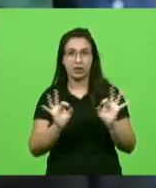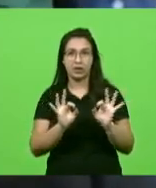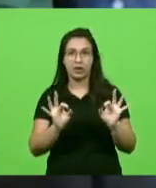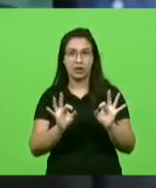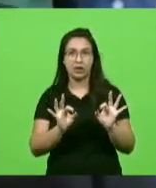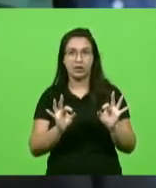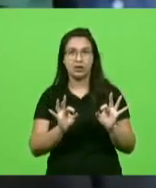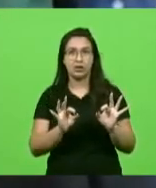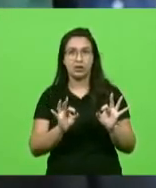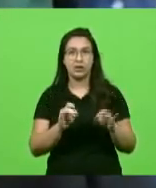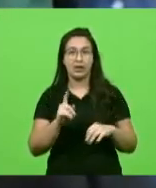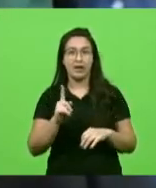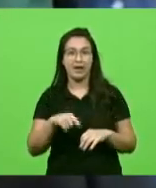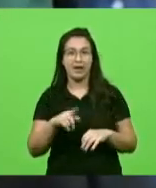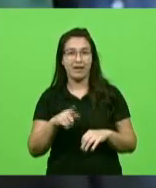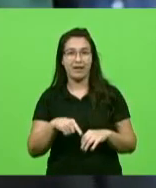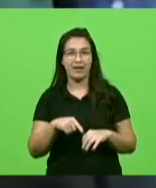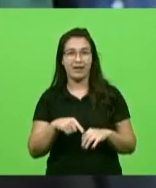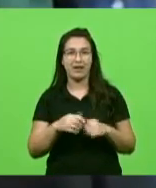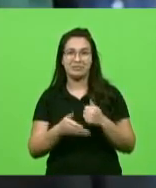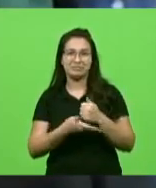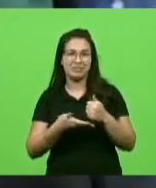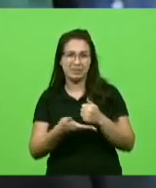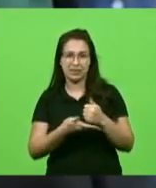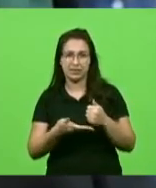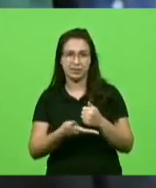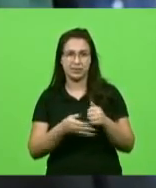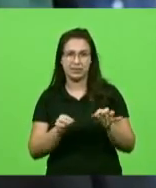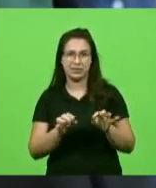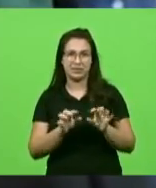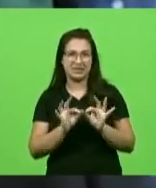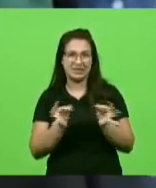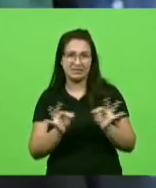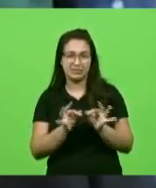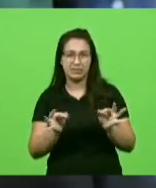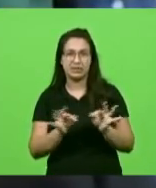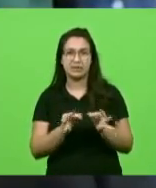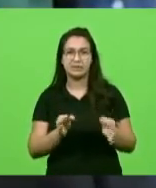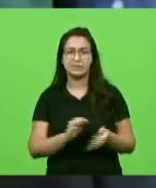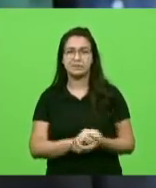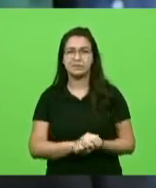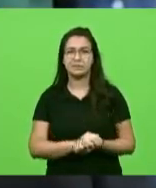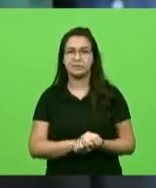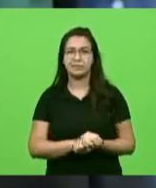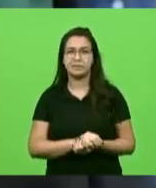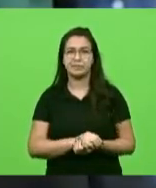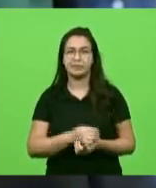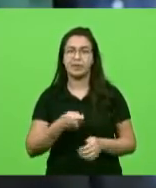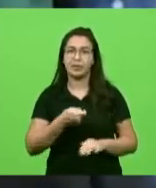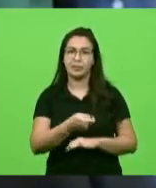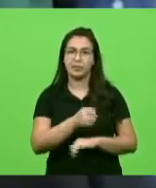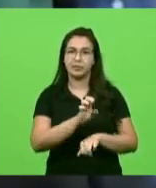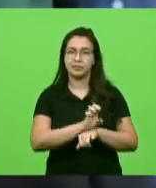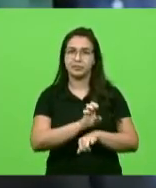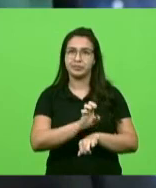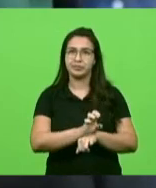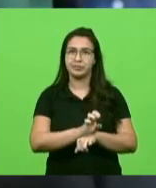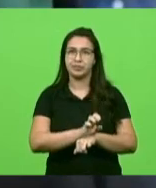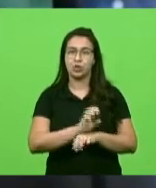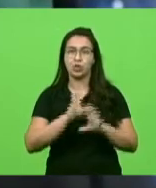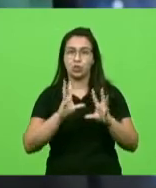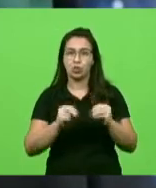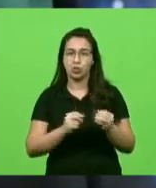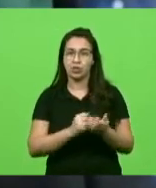específico era de maneira genérica e Procurador de Justiça Santa Catarina disse toda e qualquer compra deveria